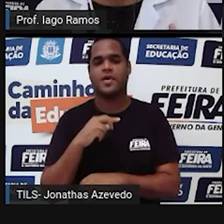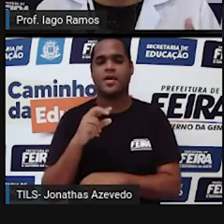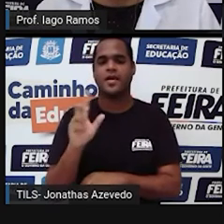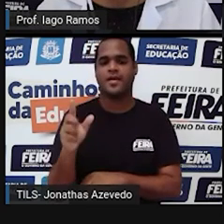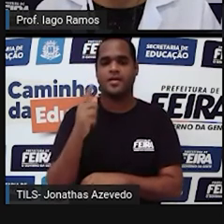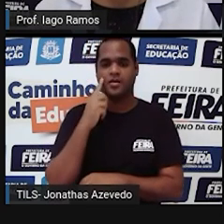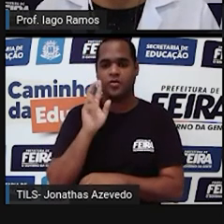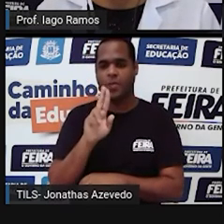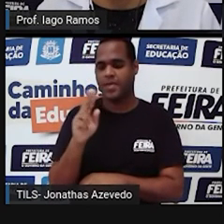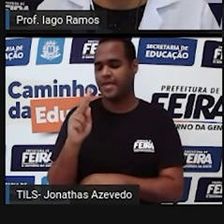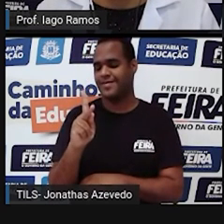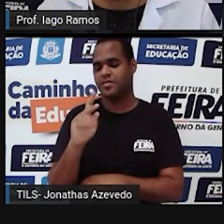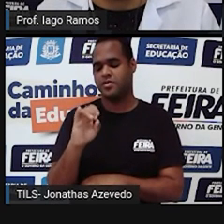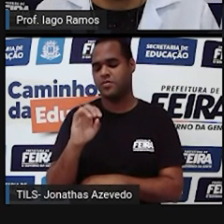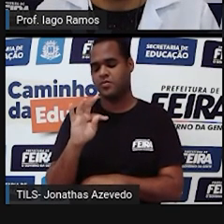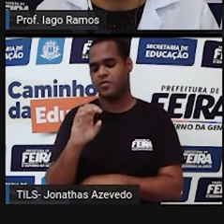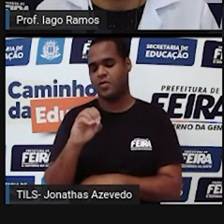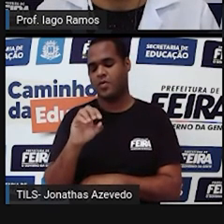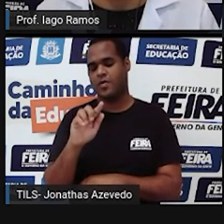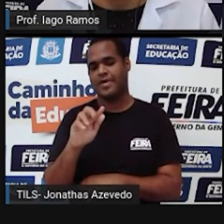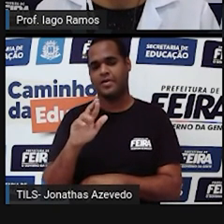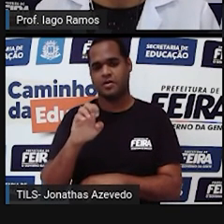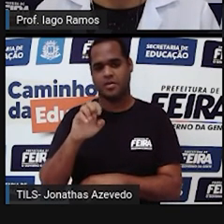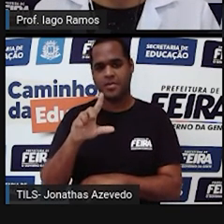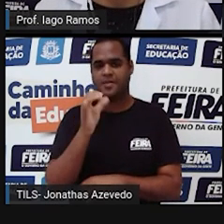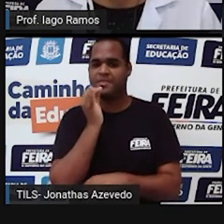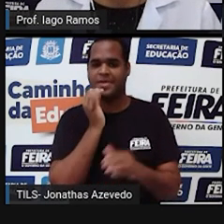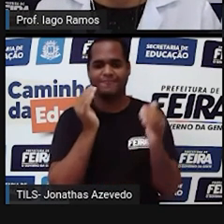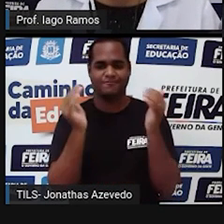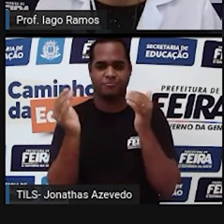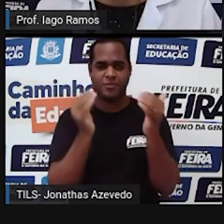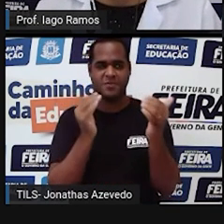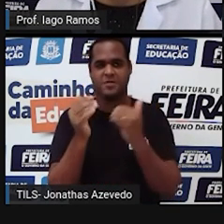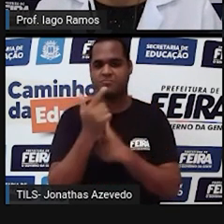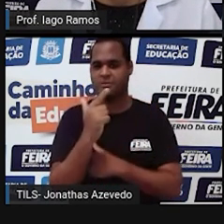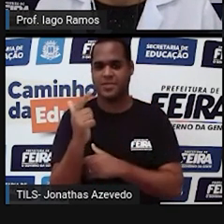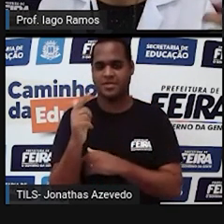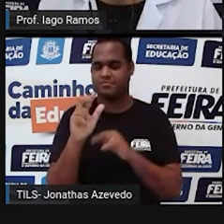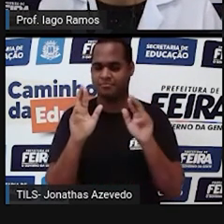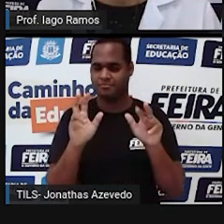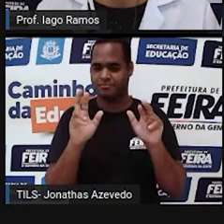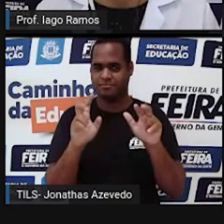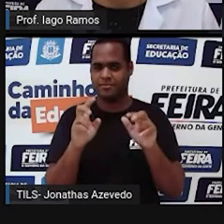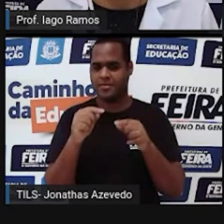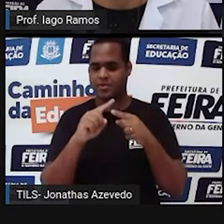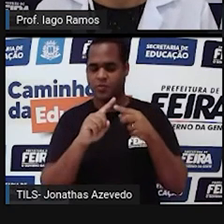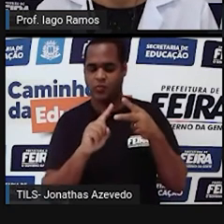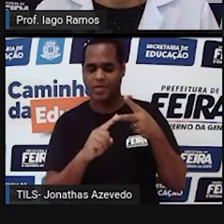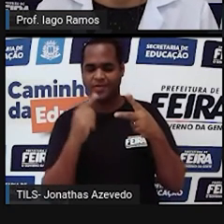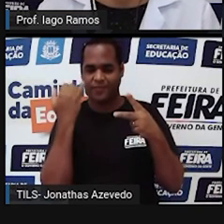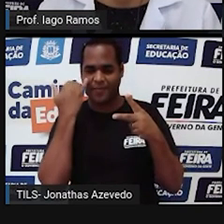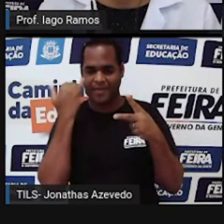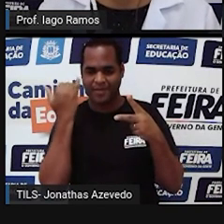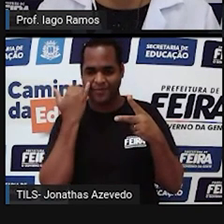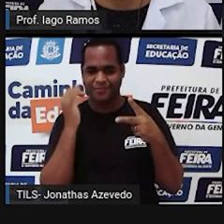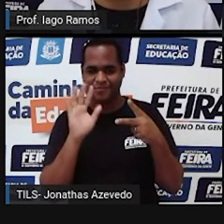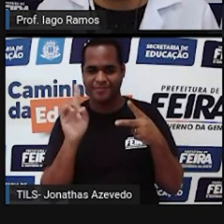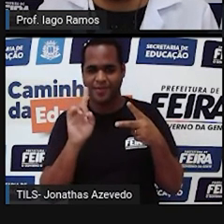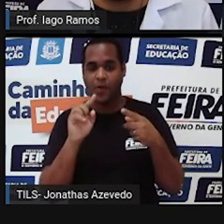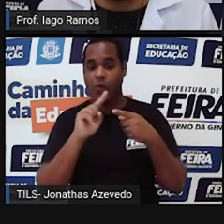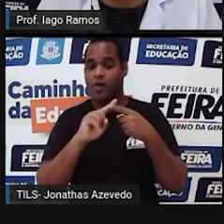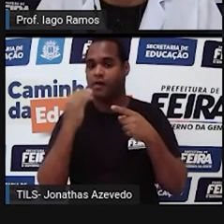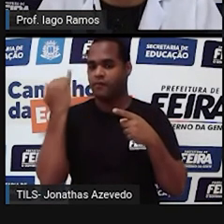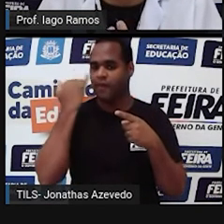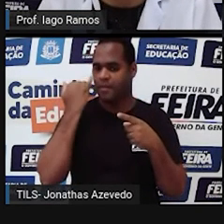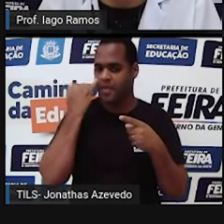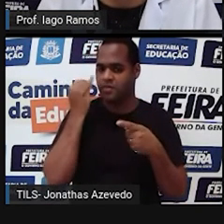não tem essa ideia de comparação, né? Não tem duas informações, é apenas uma